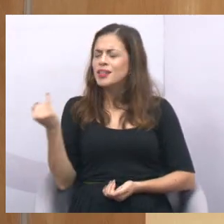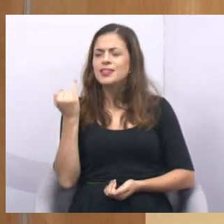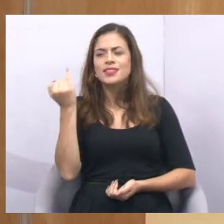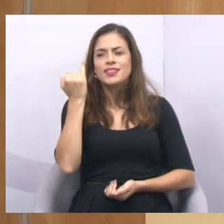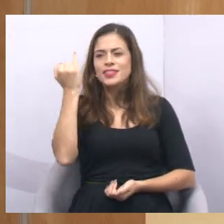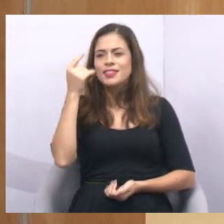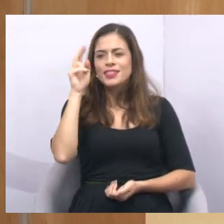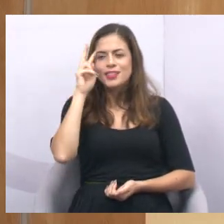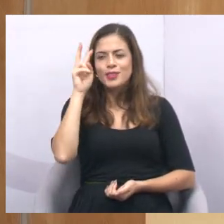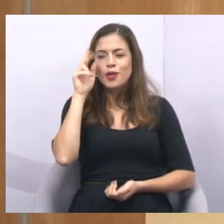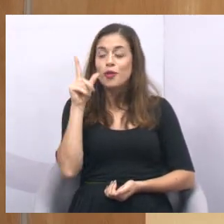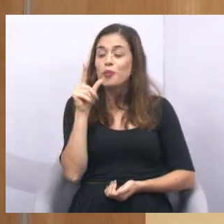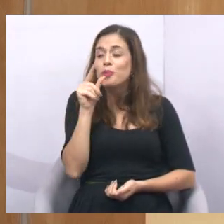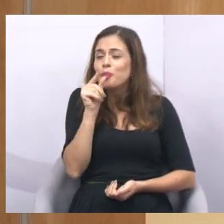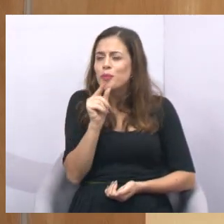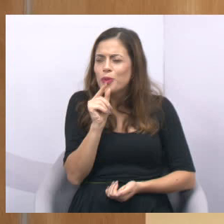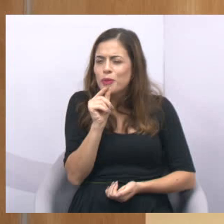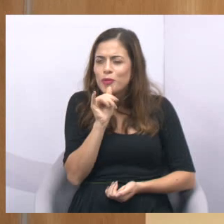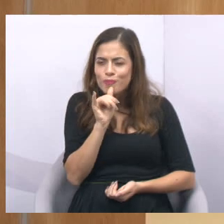se você nos permitir.